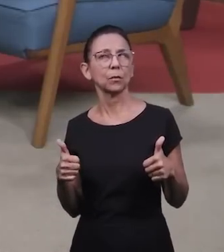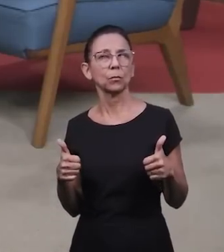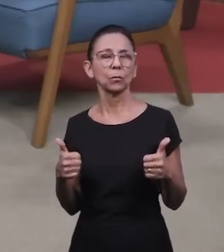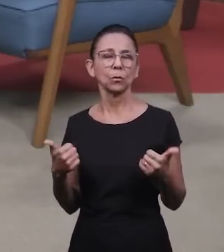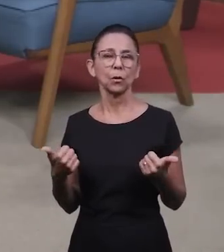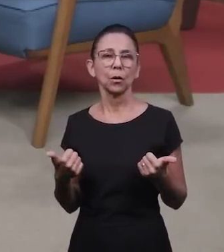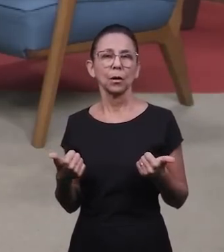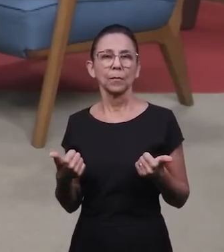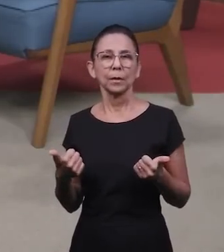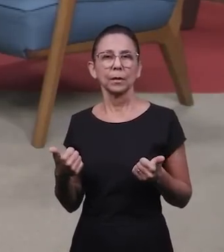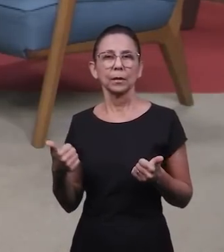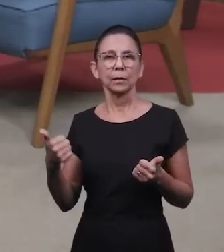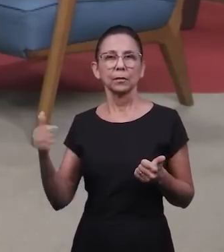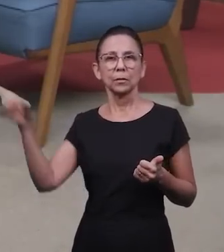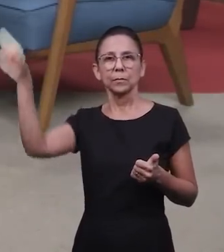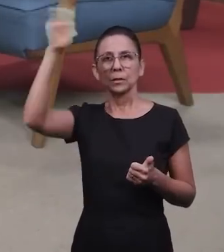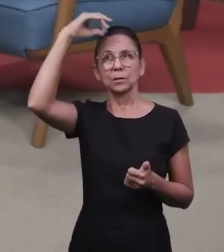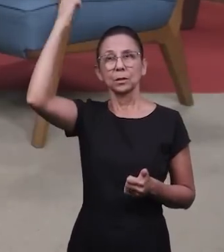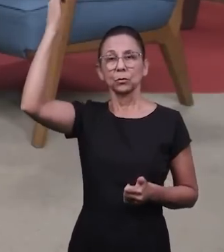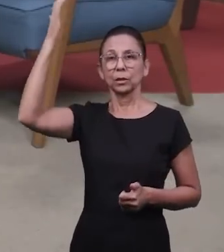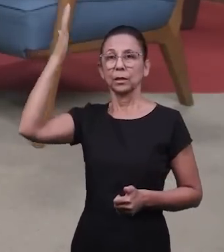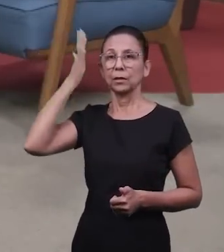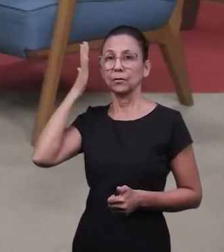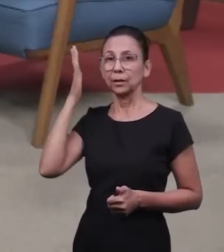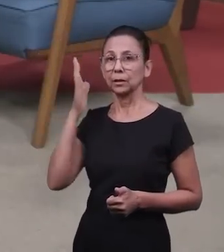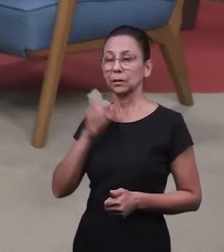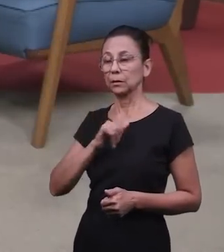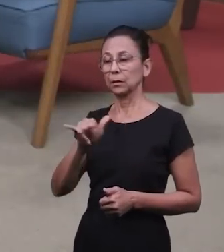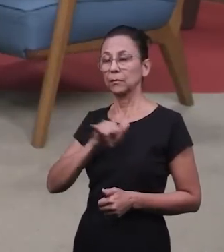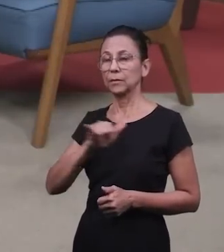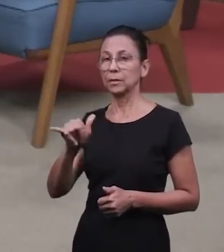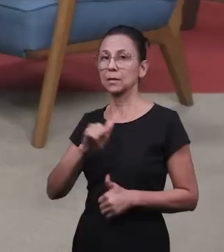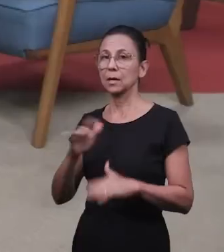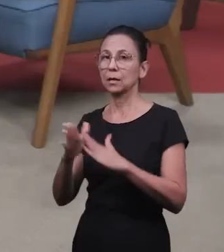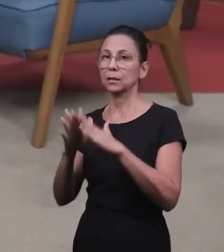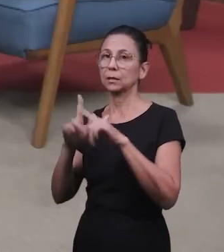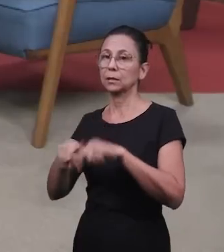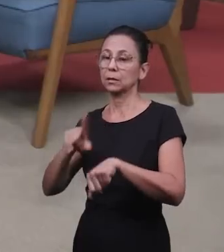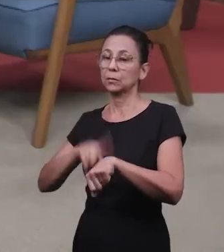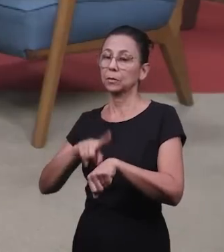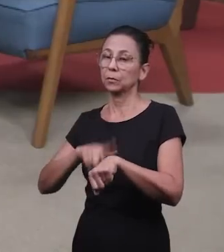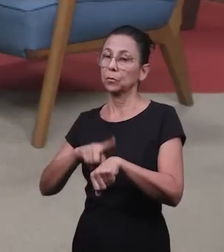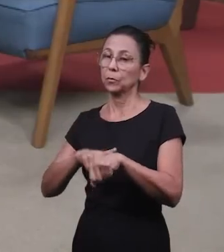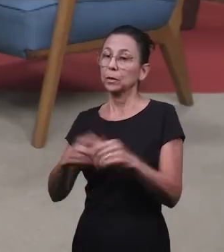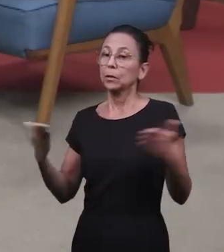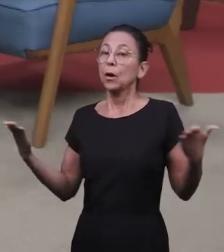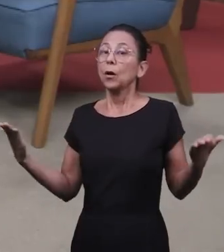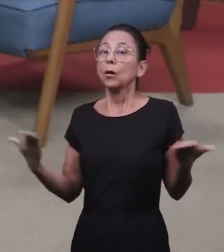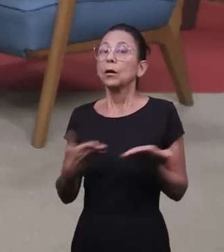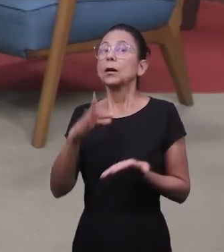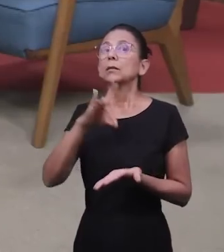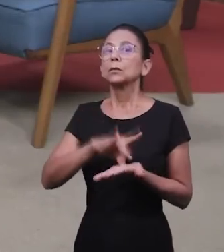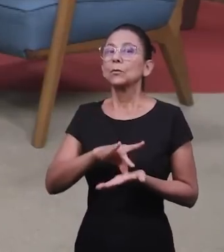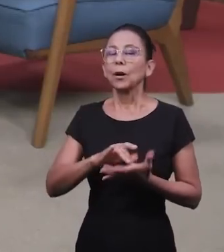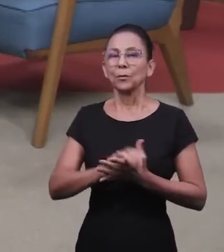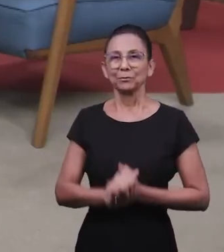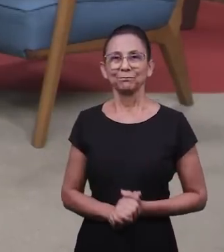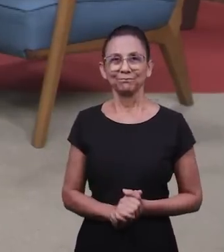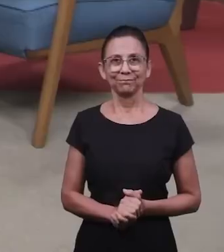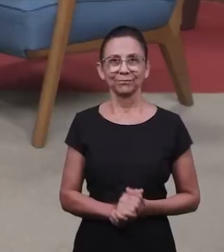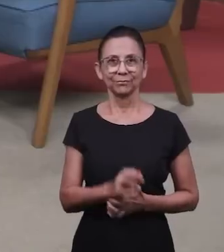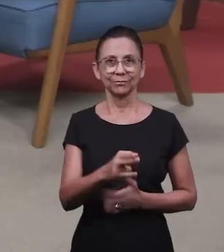pela revelação do Espírito Santo de nos chamar a atenção, de chamar a atenção da igreja e de alertar a igreja para o momento profético que nós